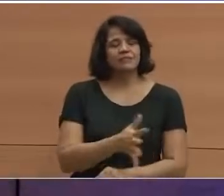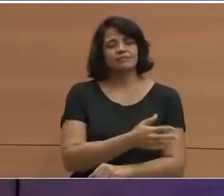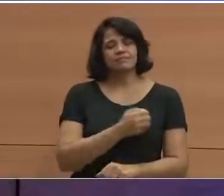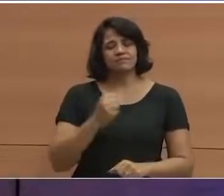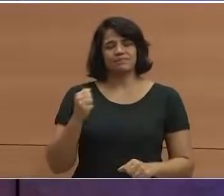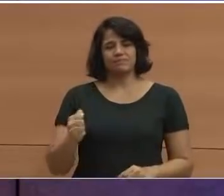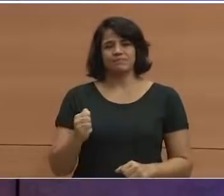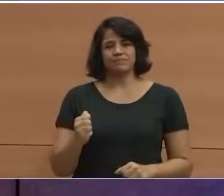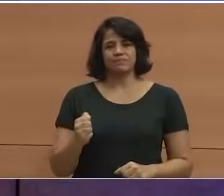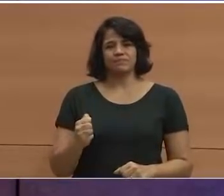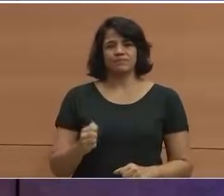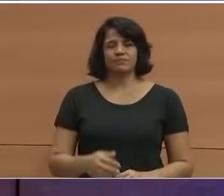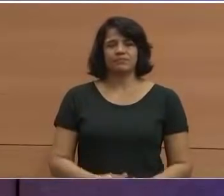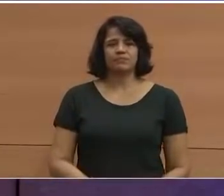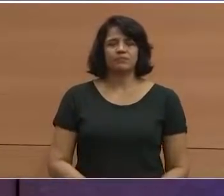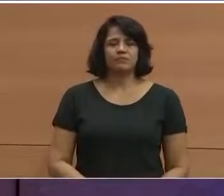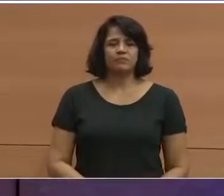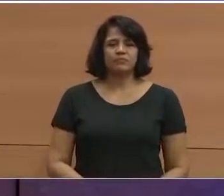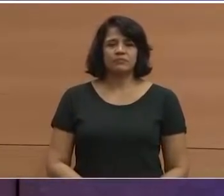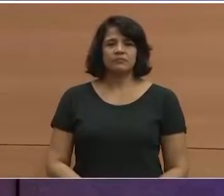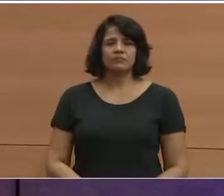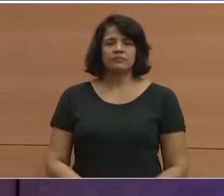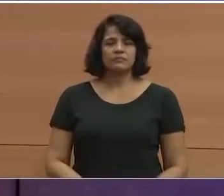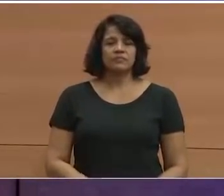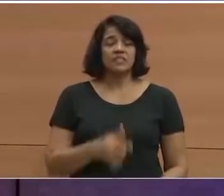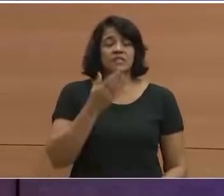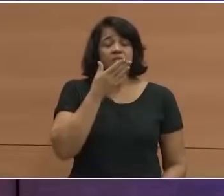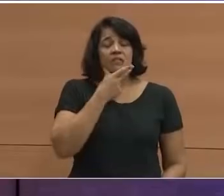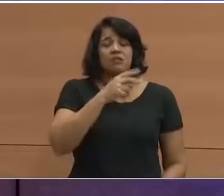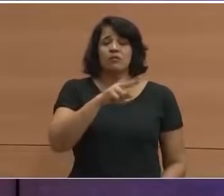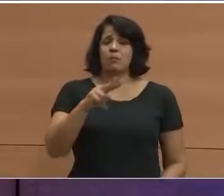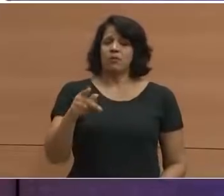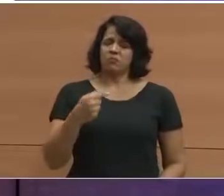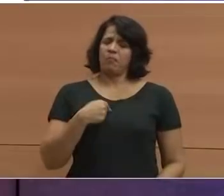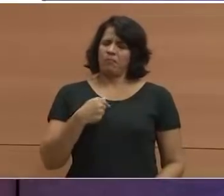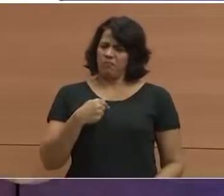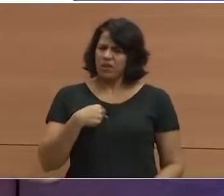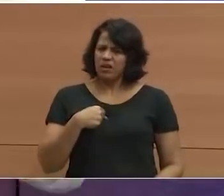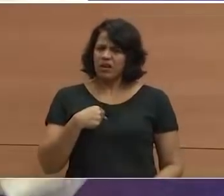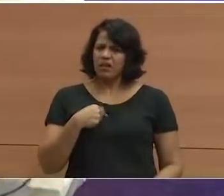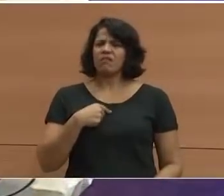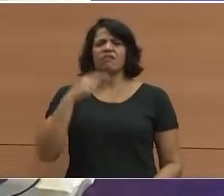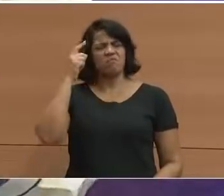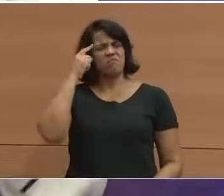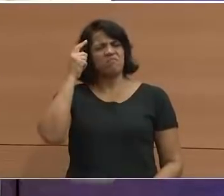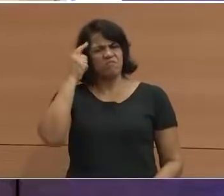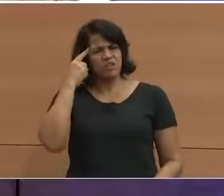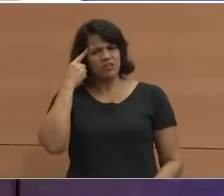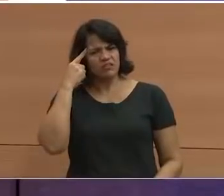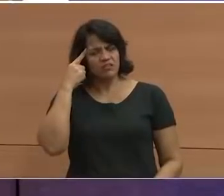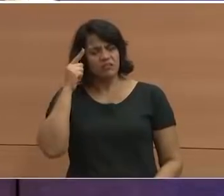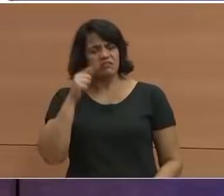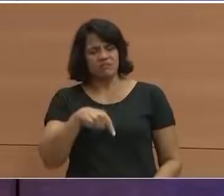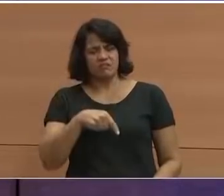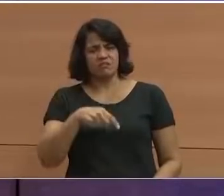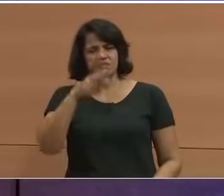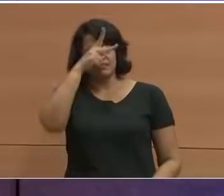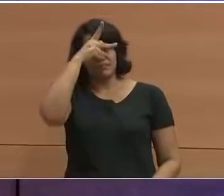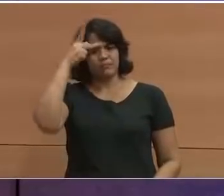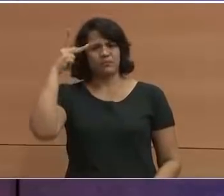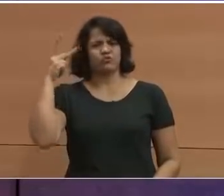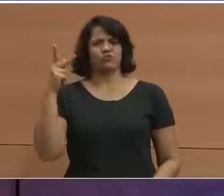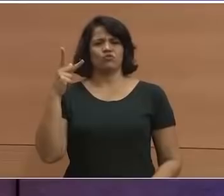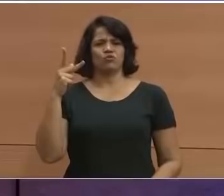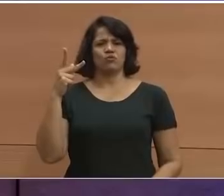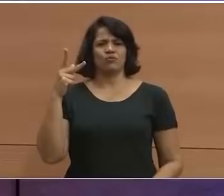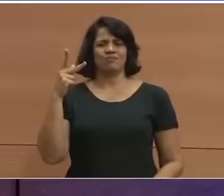for aprovado por Deus, irmãos, para mim, vou acrescentar essa palavra, esse sim será aprovado por Deus para participar do